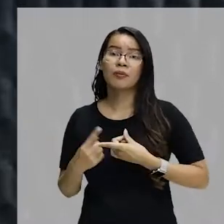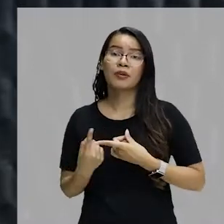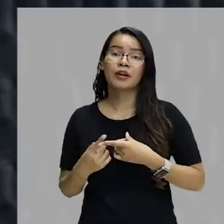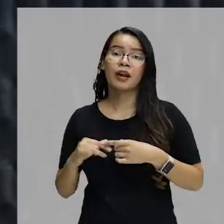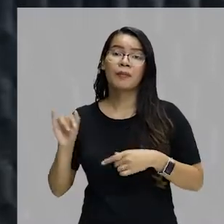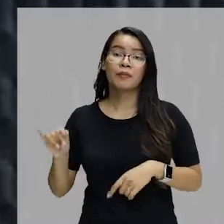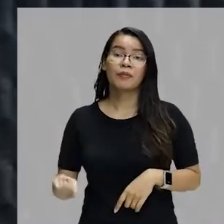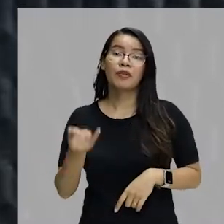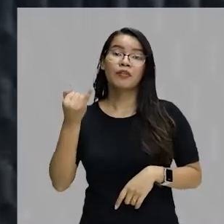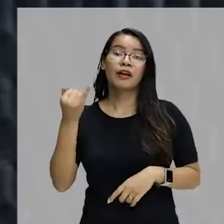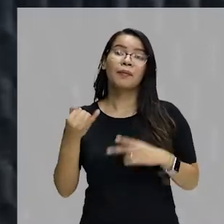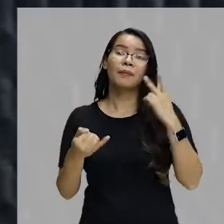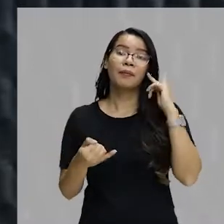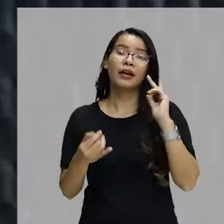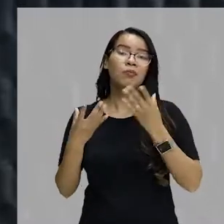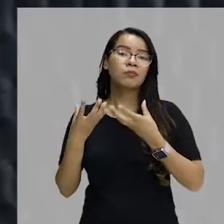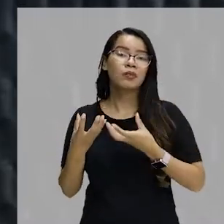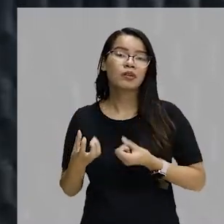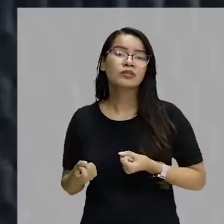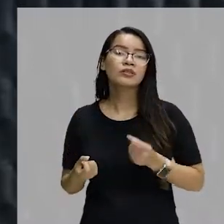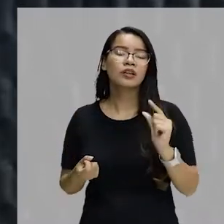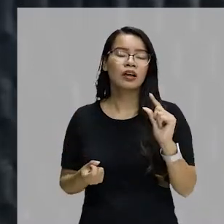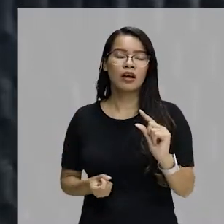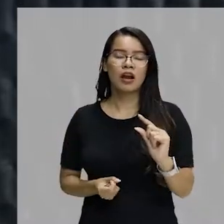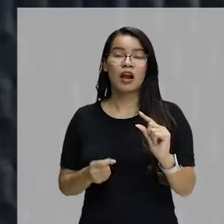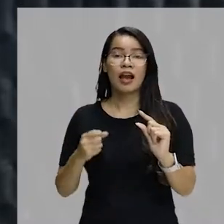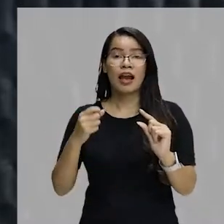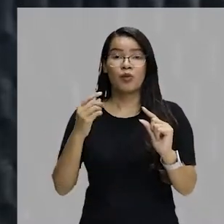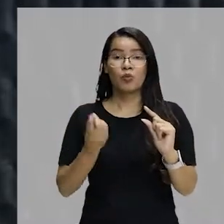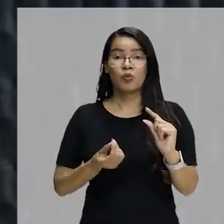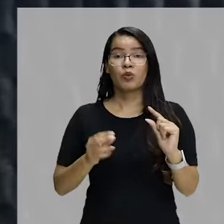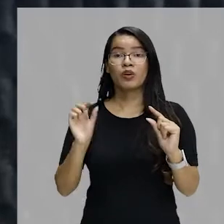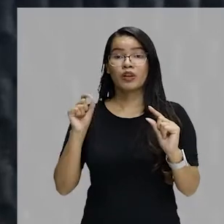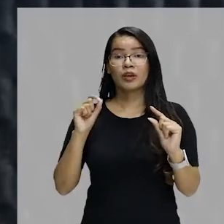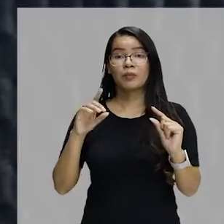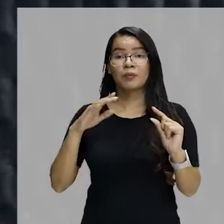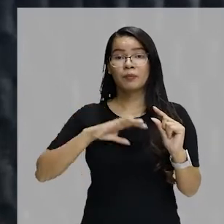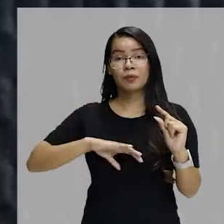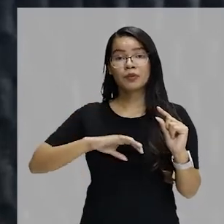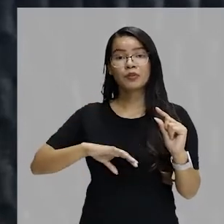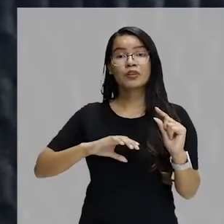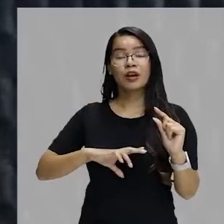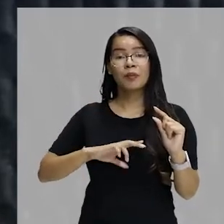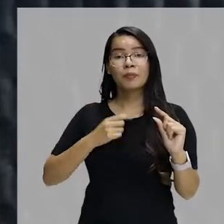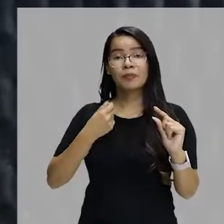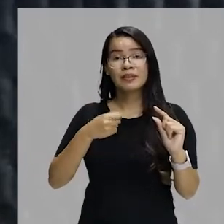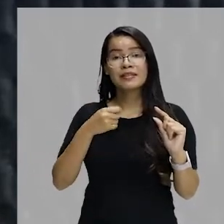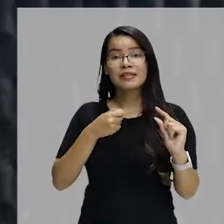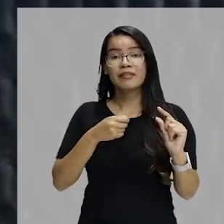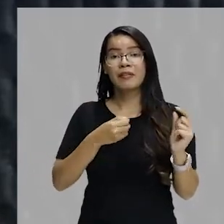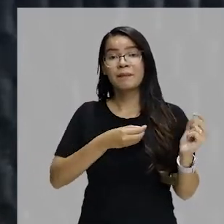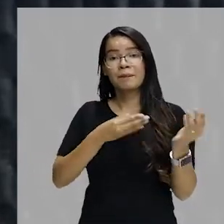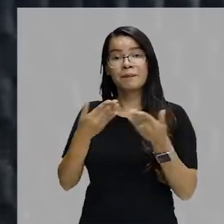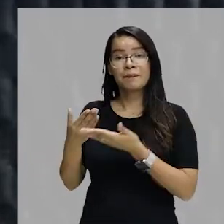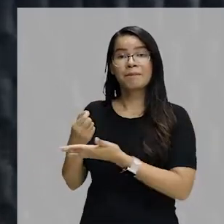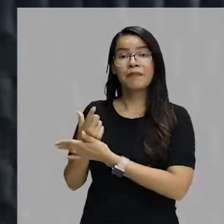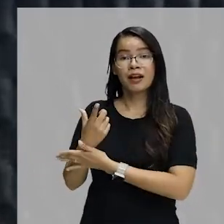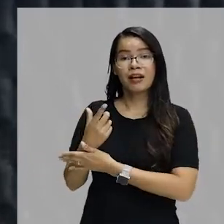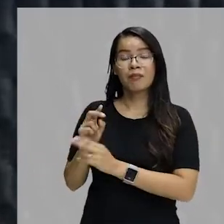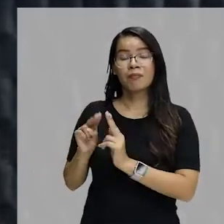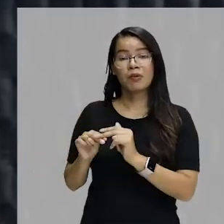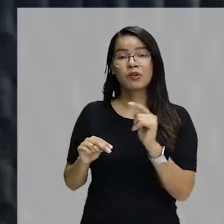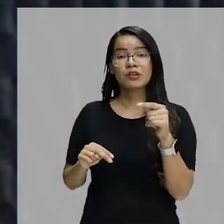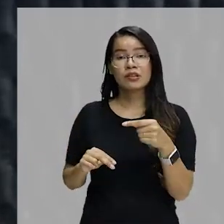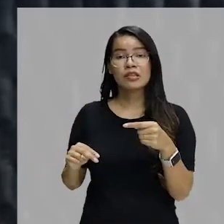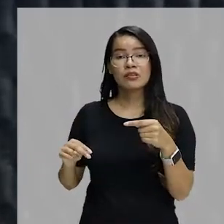poder amenizar as dívidas que Portugal tinha com ela. Por isso que alguns autores dizem que Portugal, ele reconheceu a